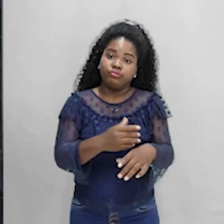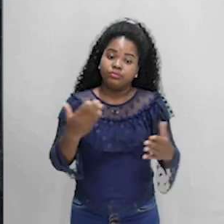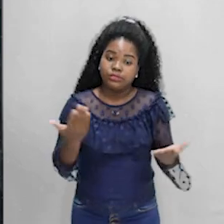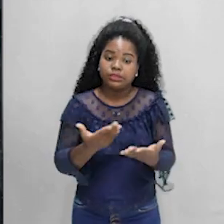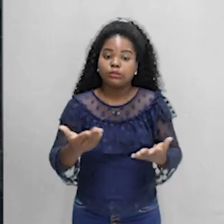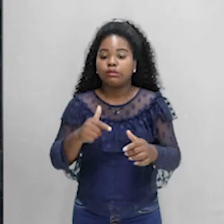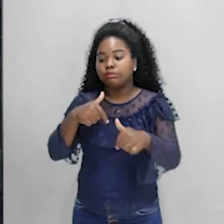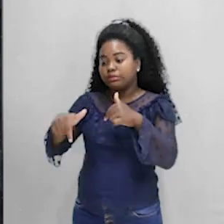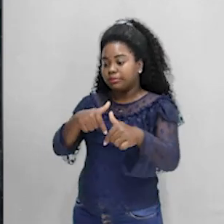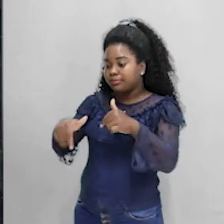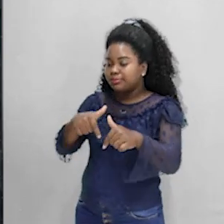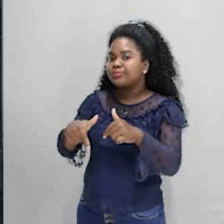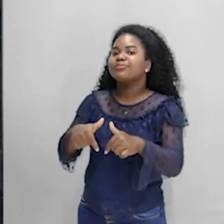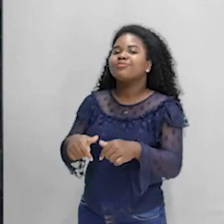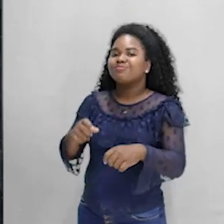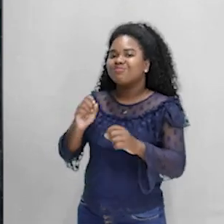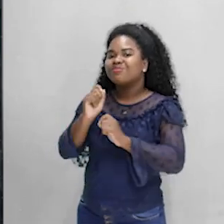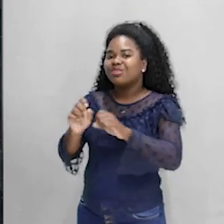trabalhar por conta